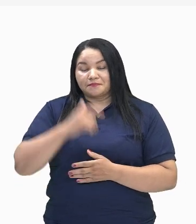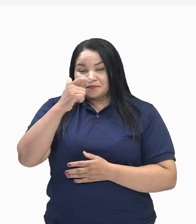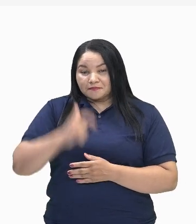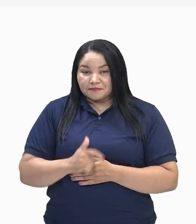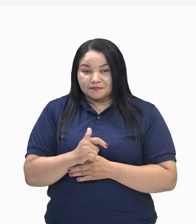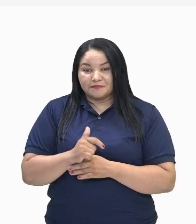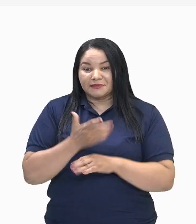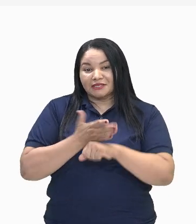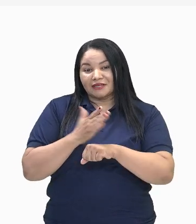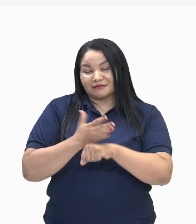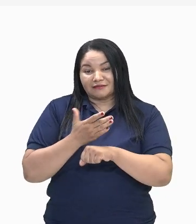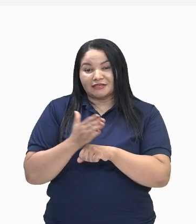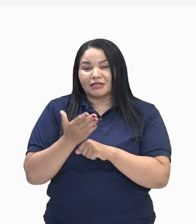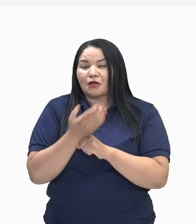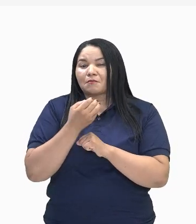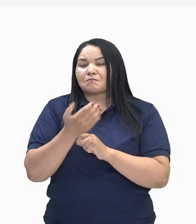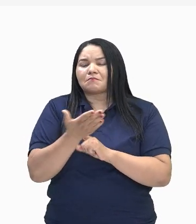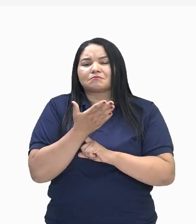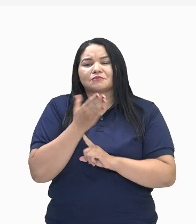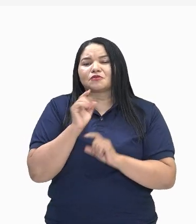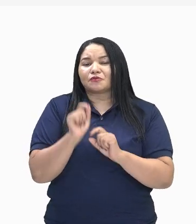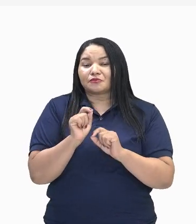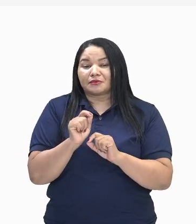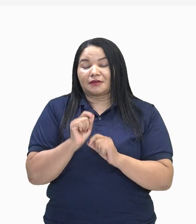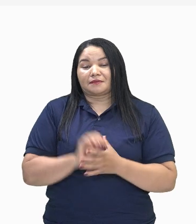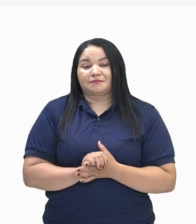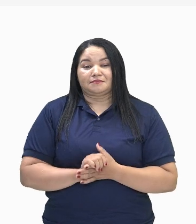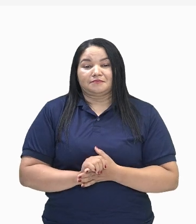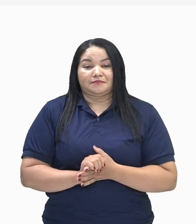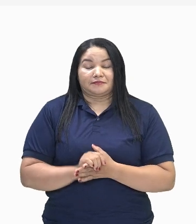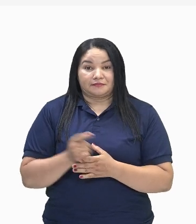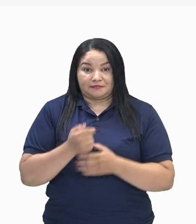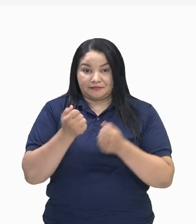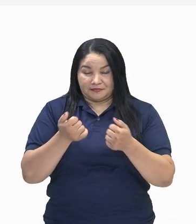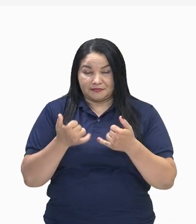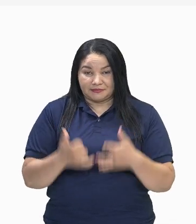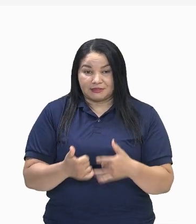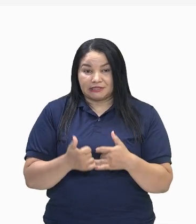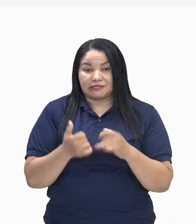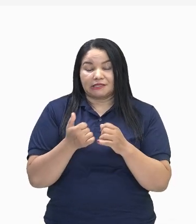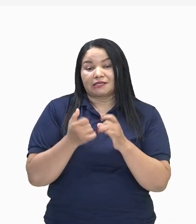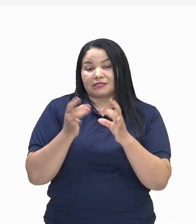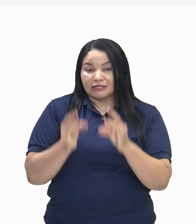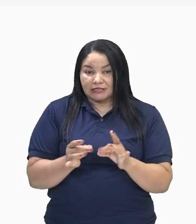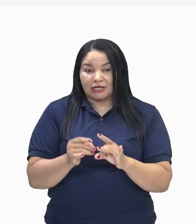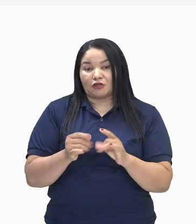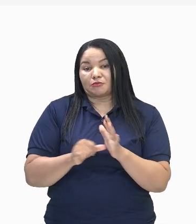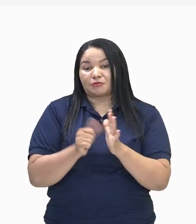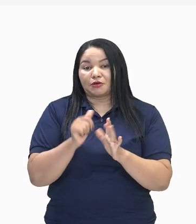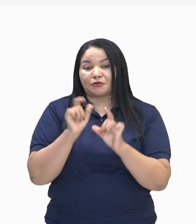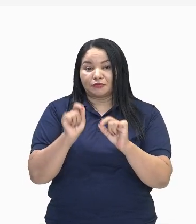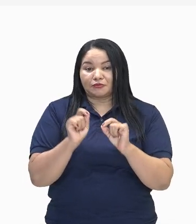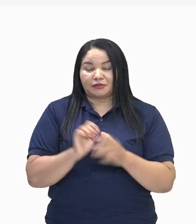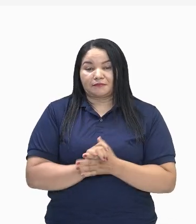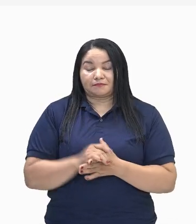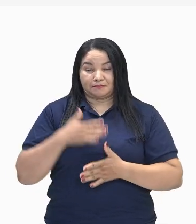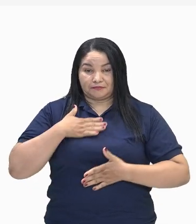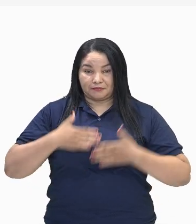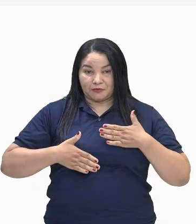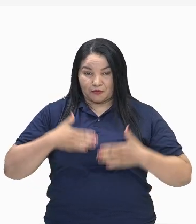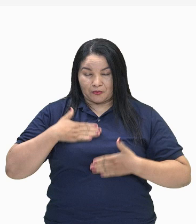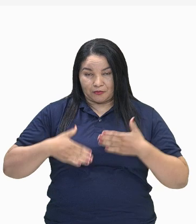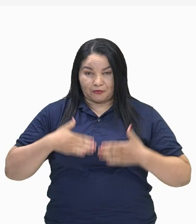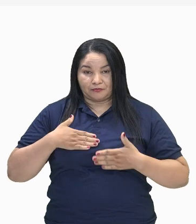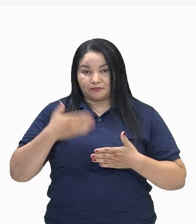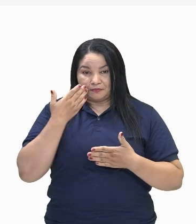quero esmiuçar um pouco mais esses benefícios para vocês, começando ali pelos benefícios físicos. A